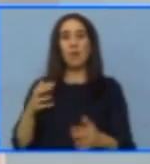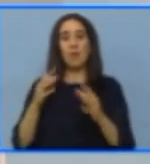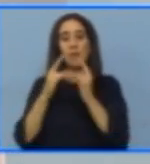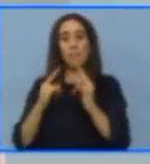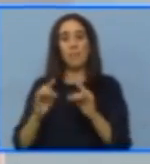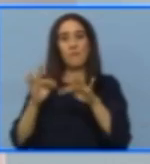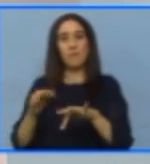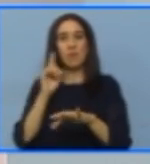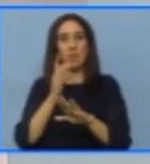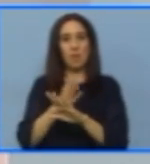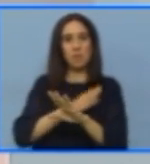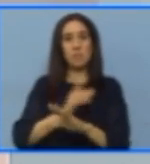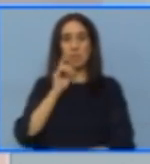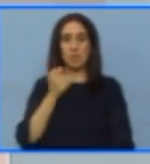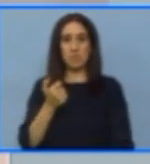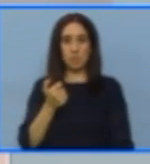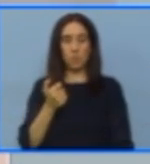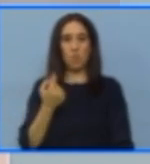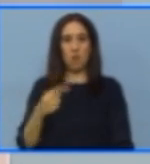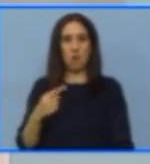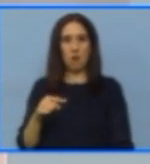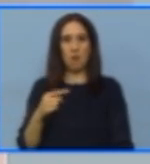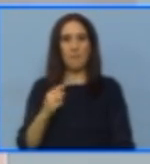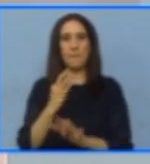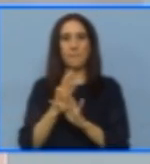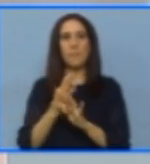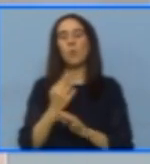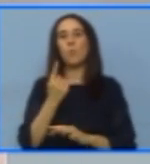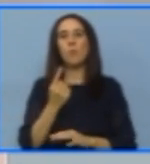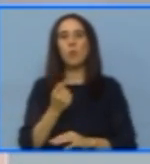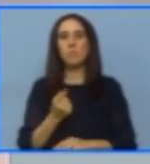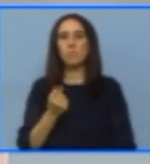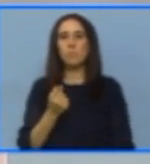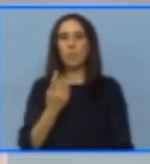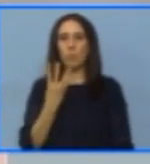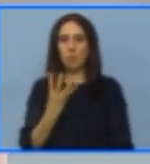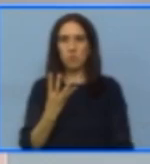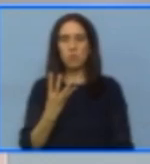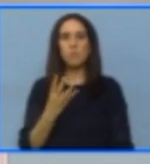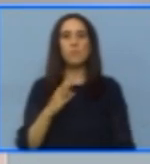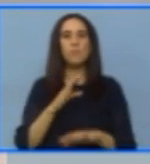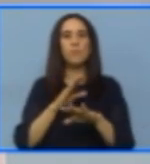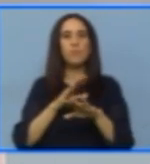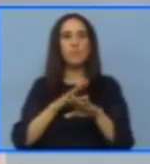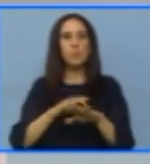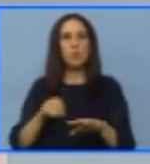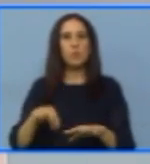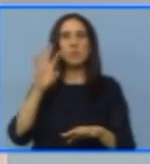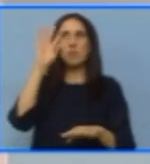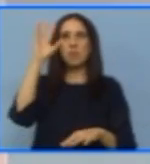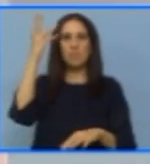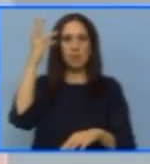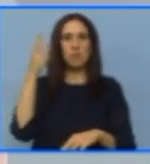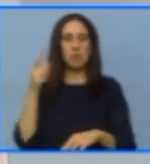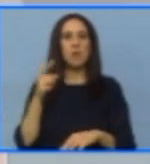portanto no dia 5. Neste caso não será uma, serão 4, por causa das questões climatéricas